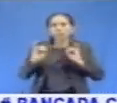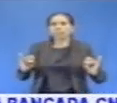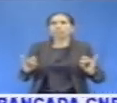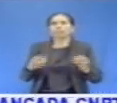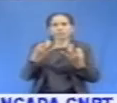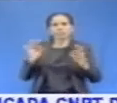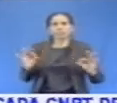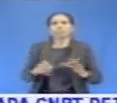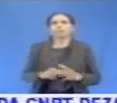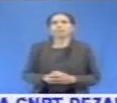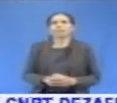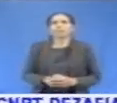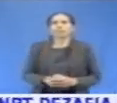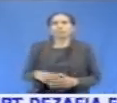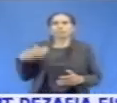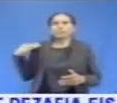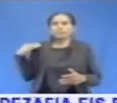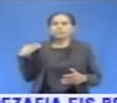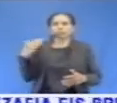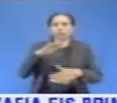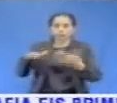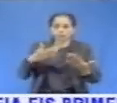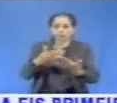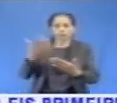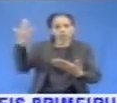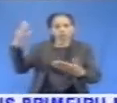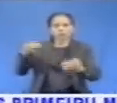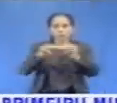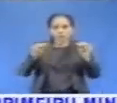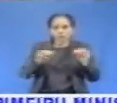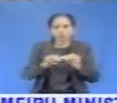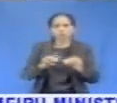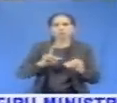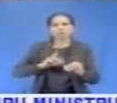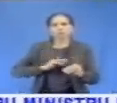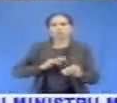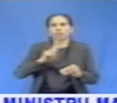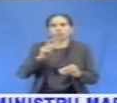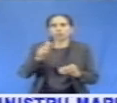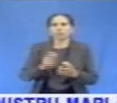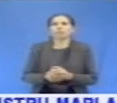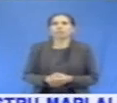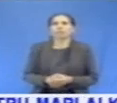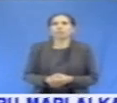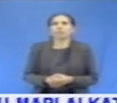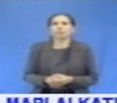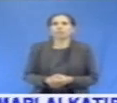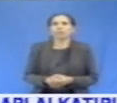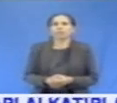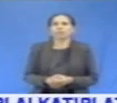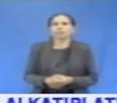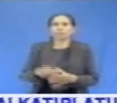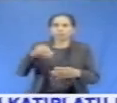Deus. Enquanto a juventude Sira Liliu e a posto administrativo La Clubar, Soibada. Laclo inclui posto